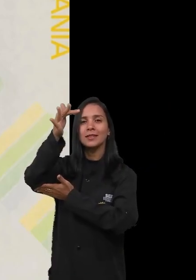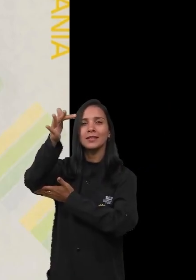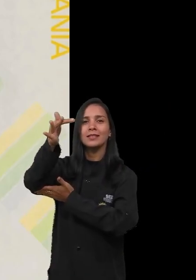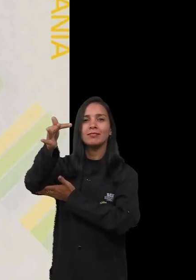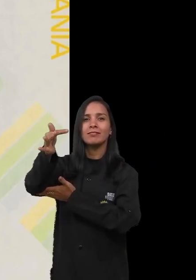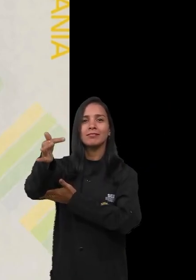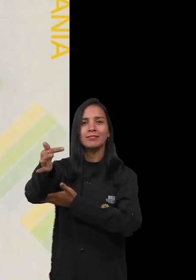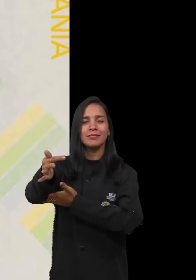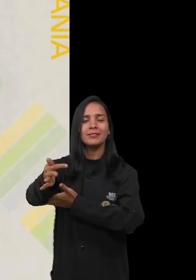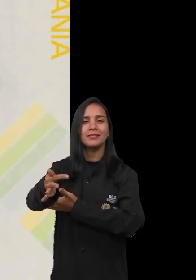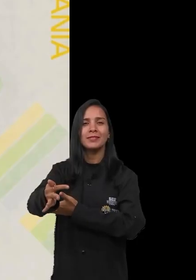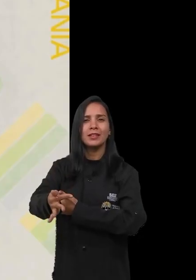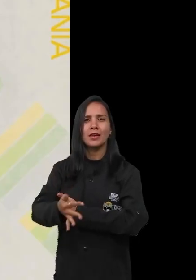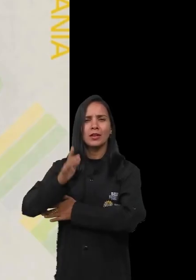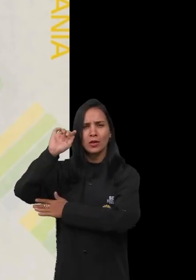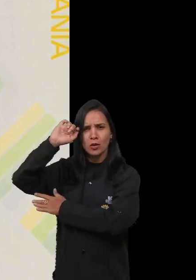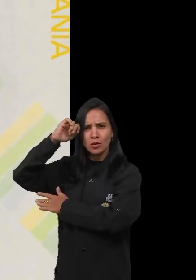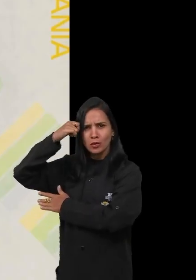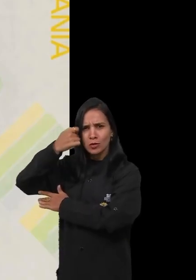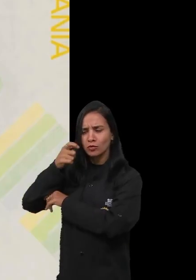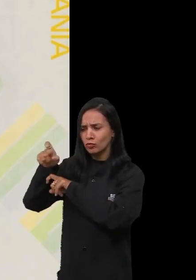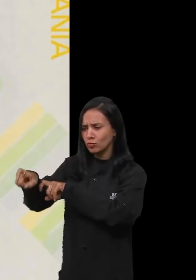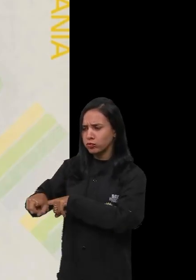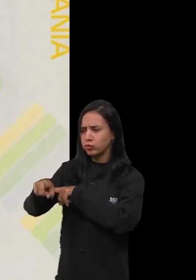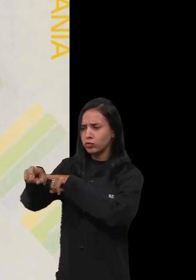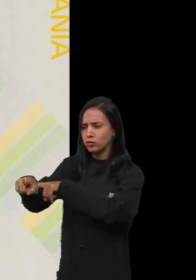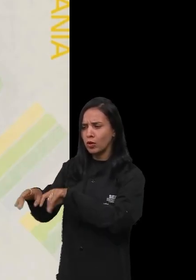tira a mãe preta do cerrado,